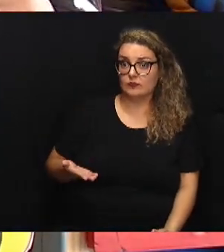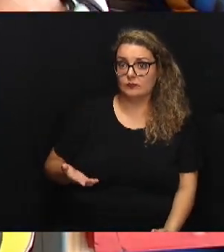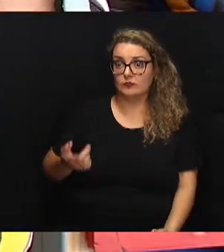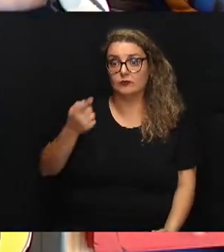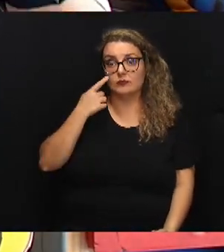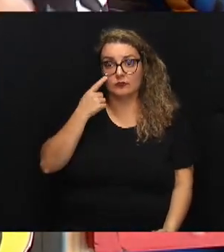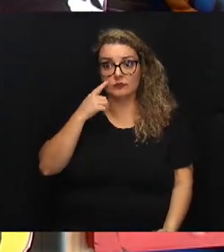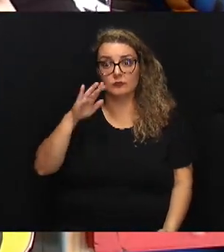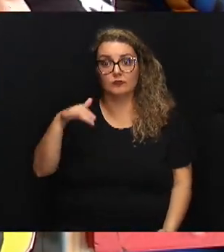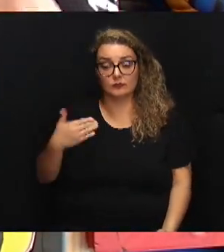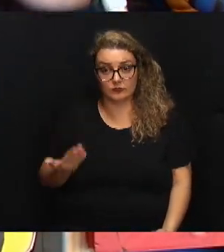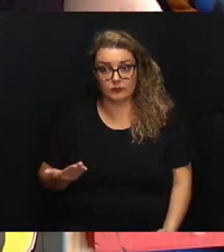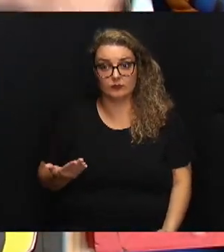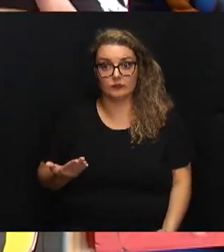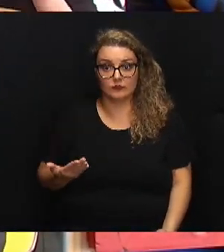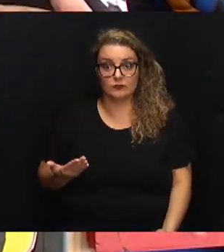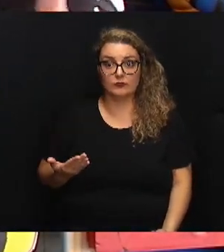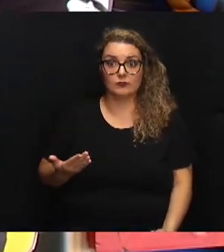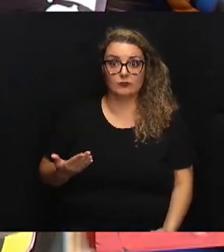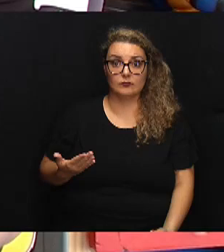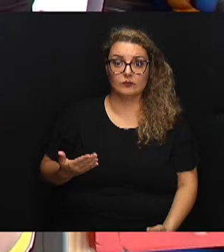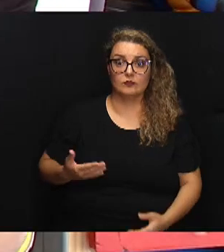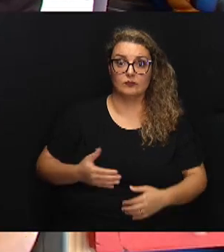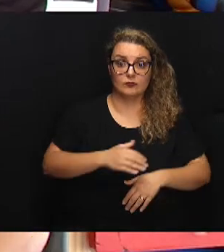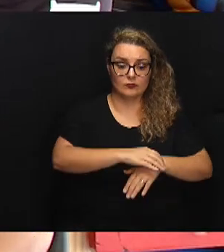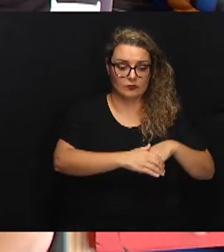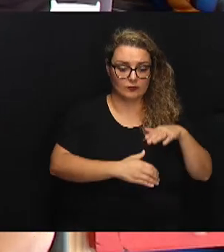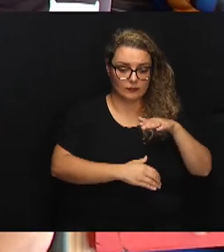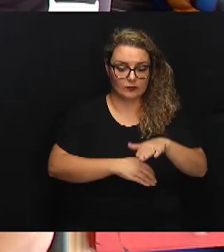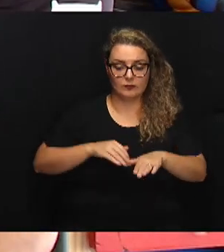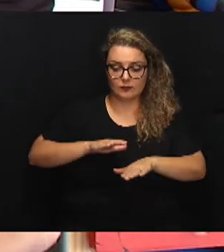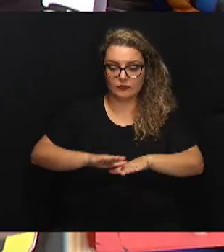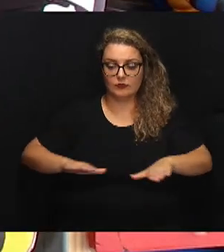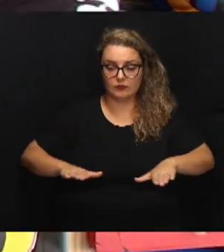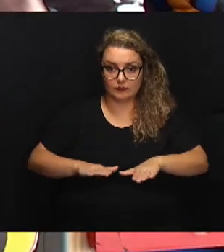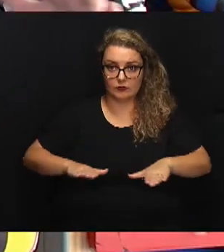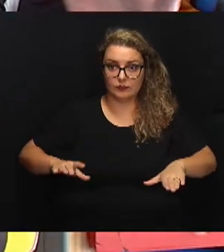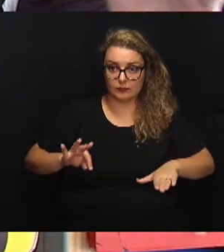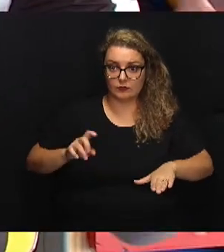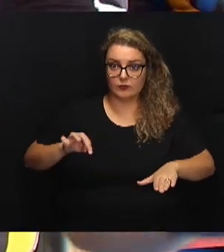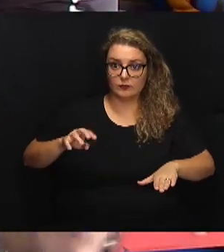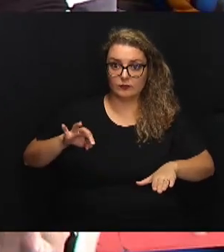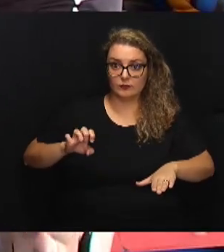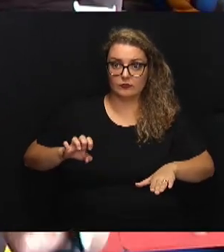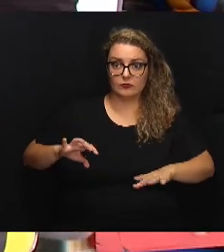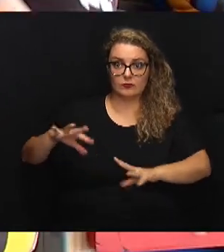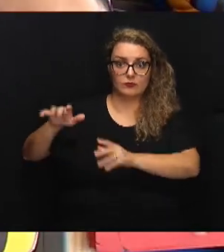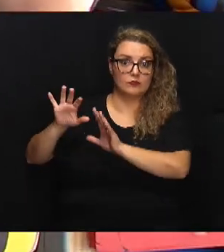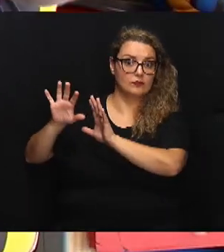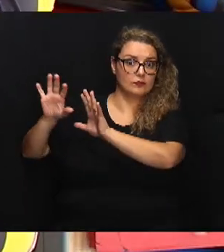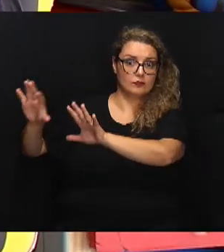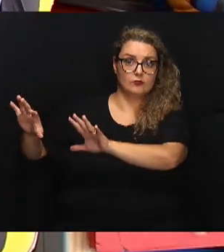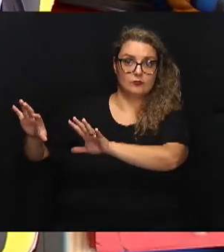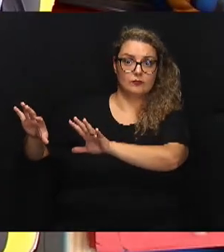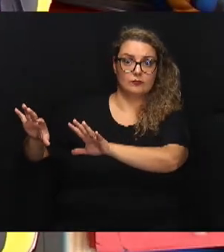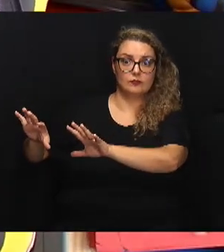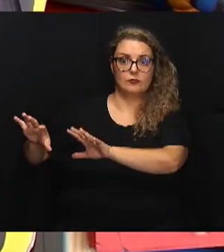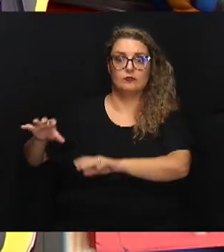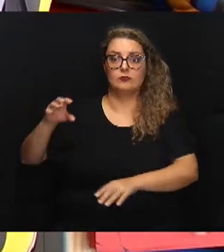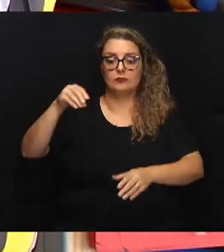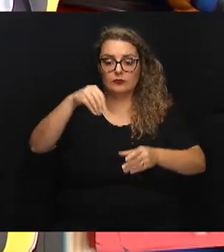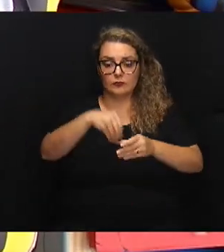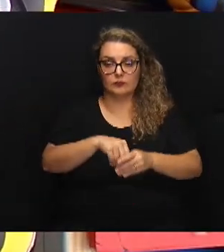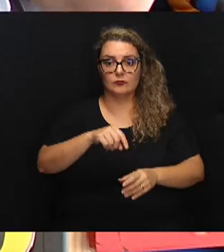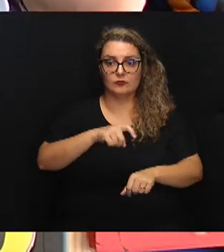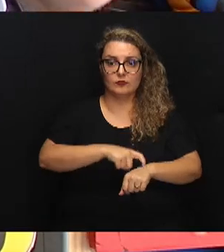partir do momento que você retira seu sapato, entra dentro do tatame, o mundo lá fora ele tem que se fechar. Então ali dentro é o seu